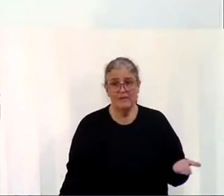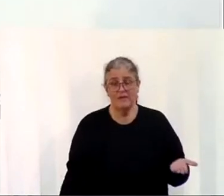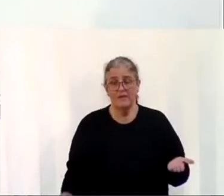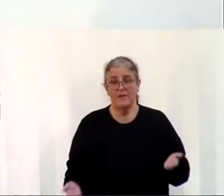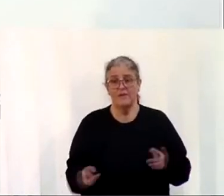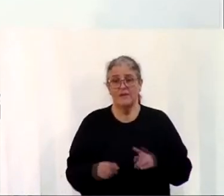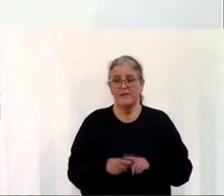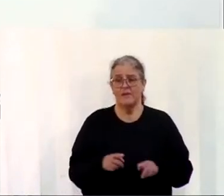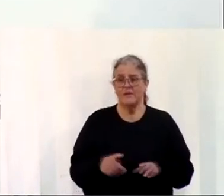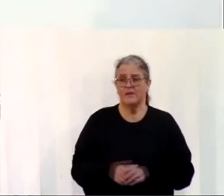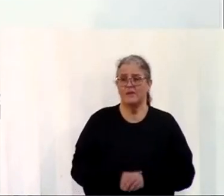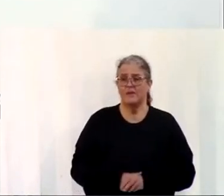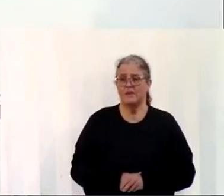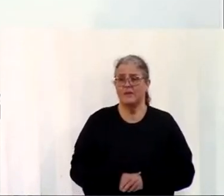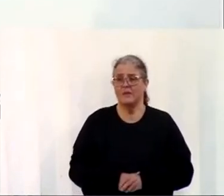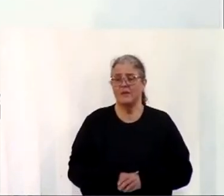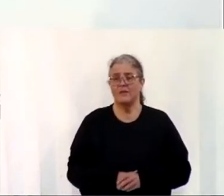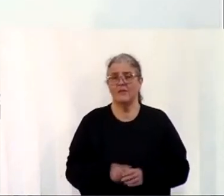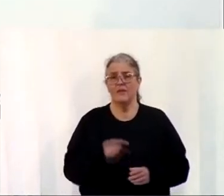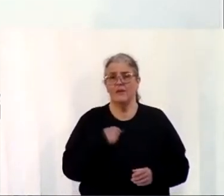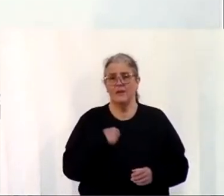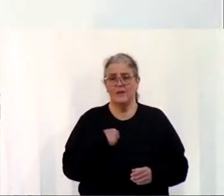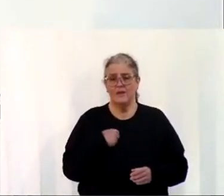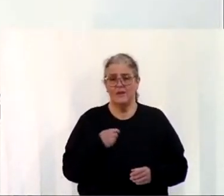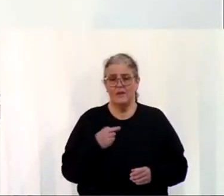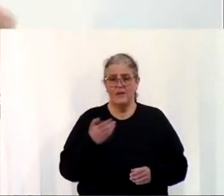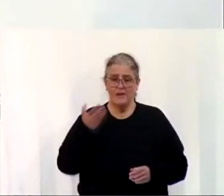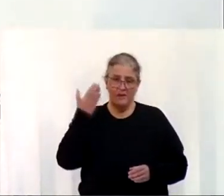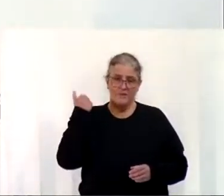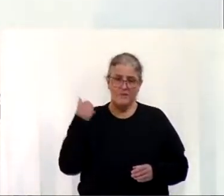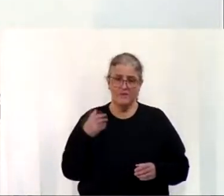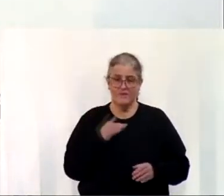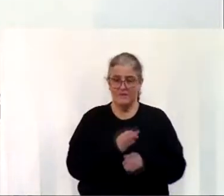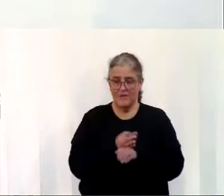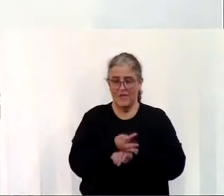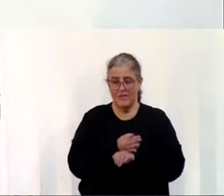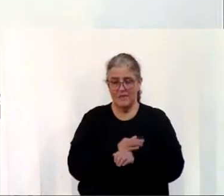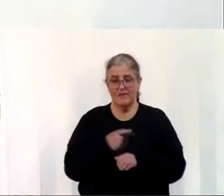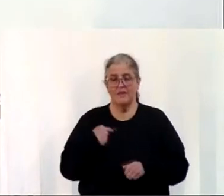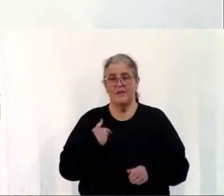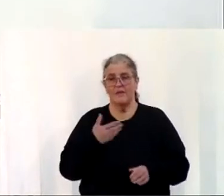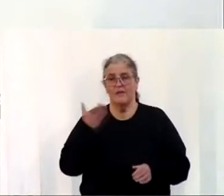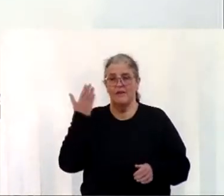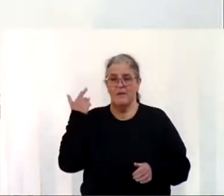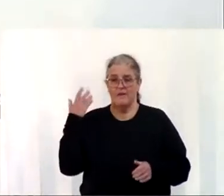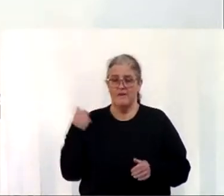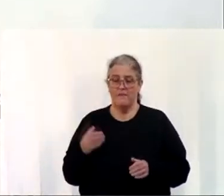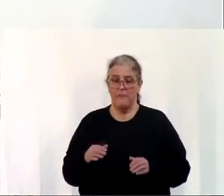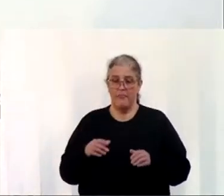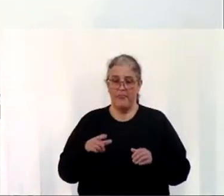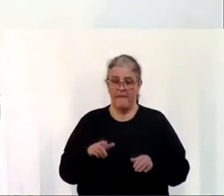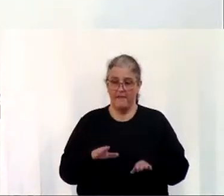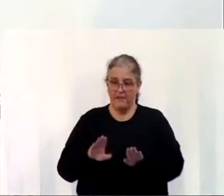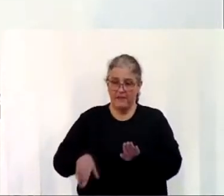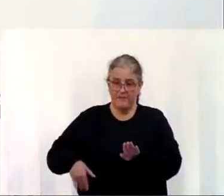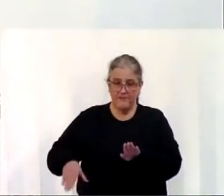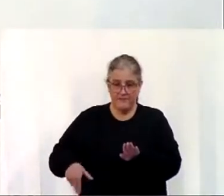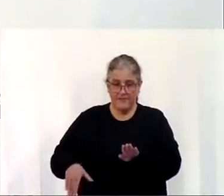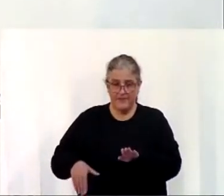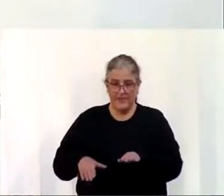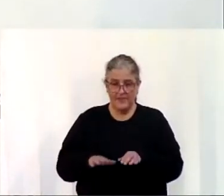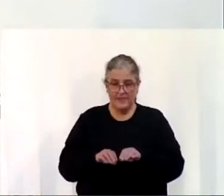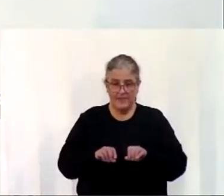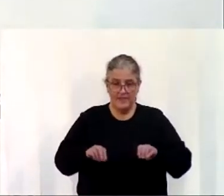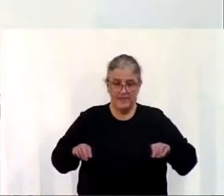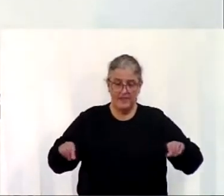litoral. Nós estávamos em uma praia, em um lugar, e noivos estavam tirando fotos para o